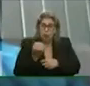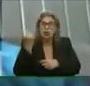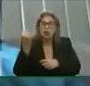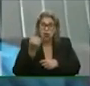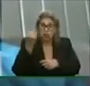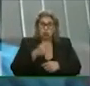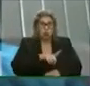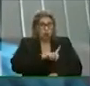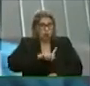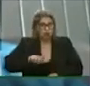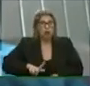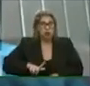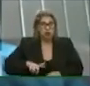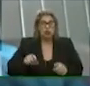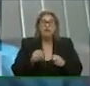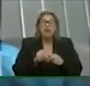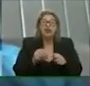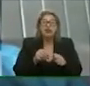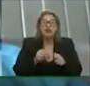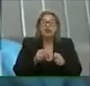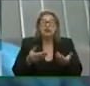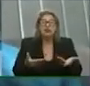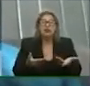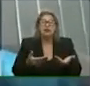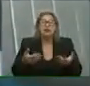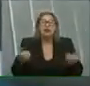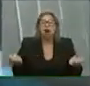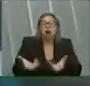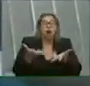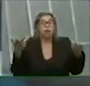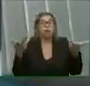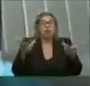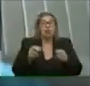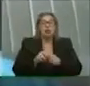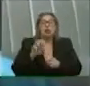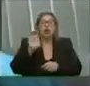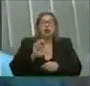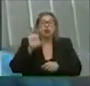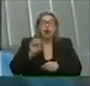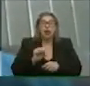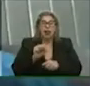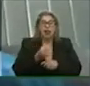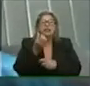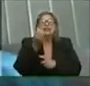para encerrar, senhores deputados, foi a comemoração que o governador Leite fez há